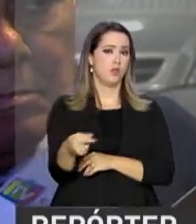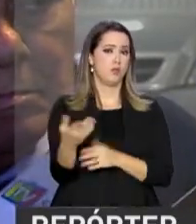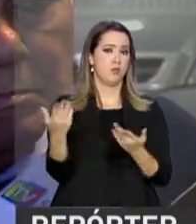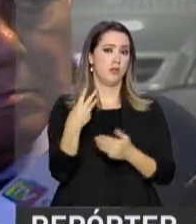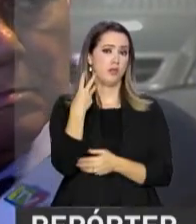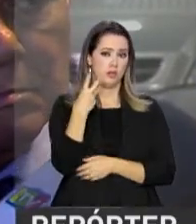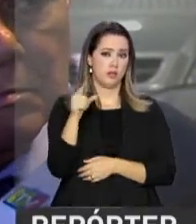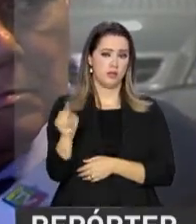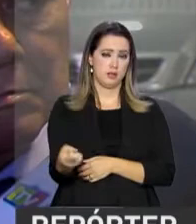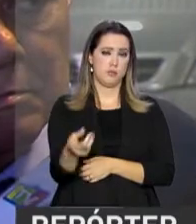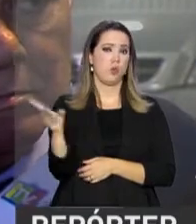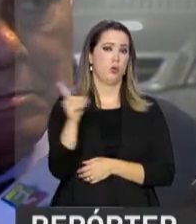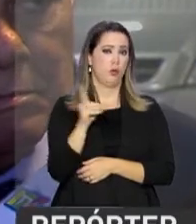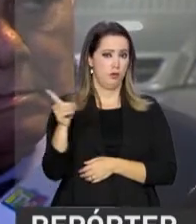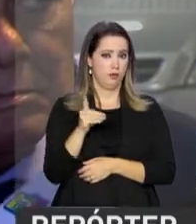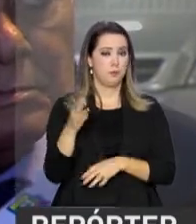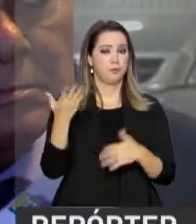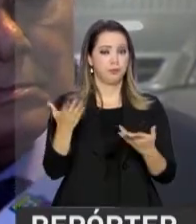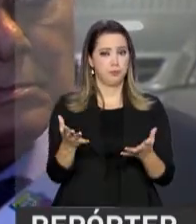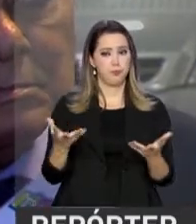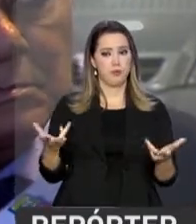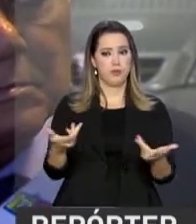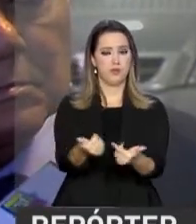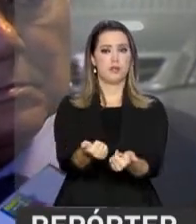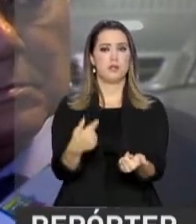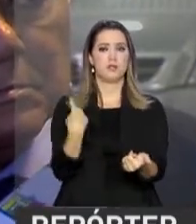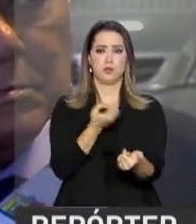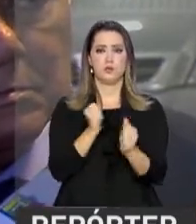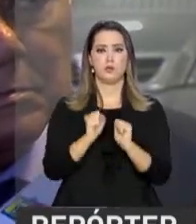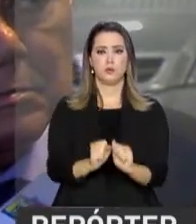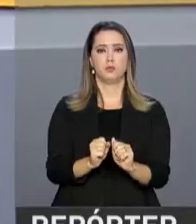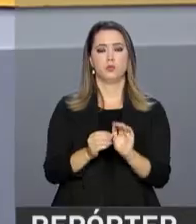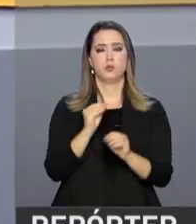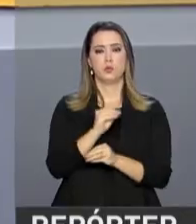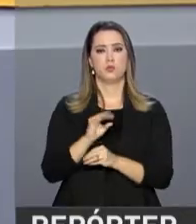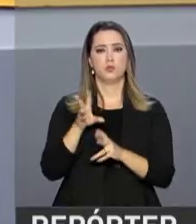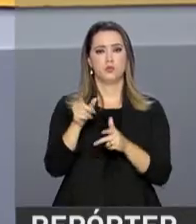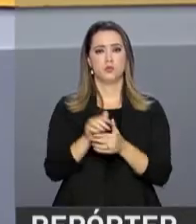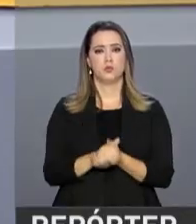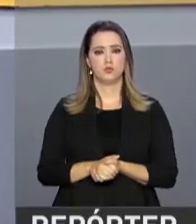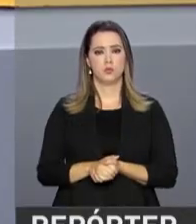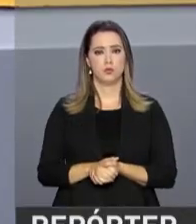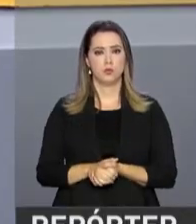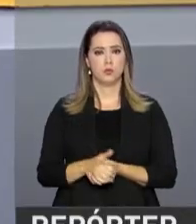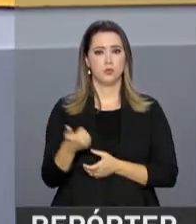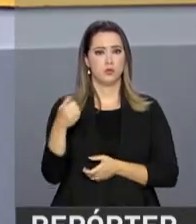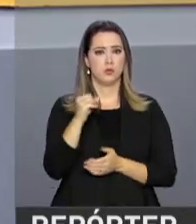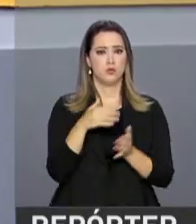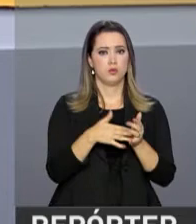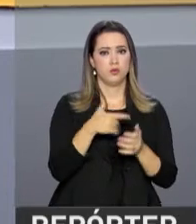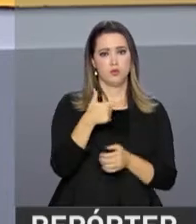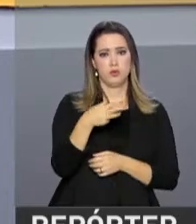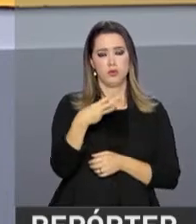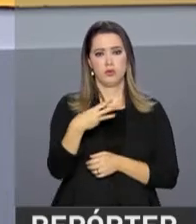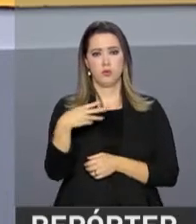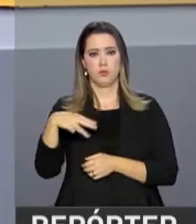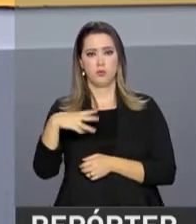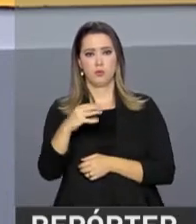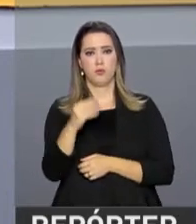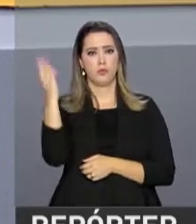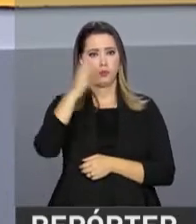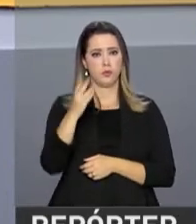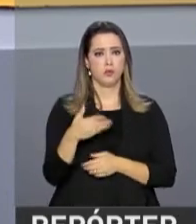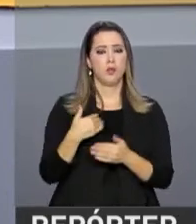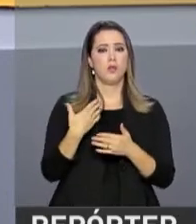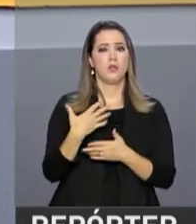dólares isso é suficiente nos permite atender a todos entre os dias 18 e 23 de março o